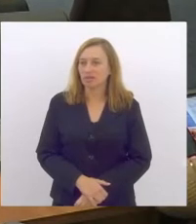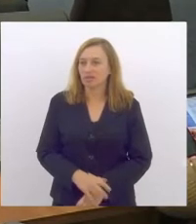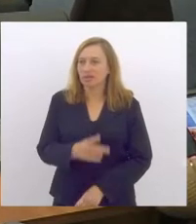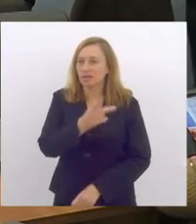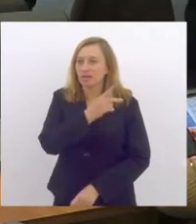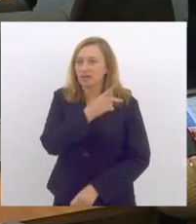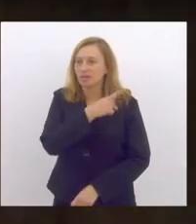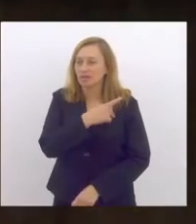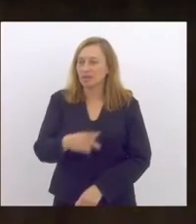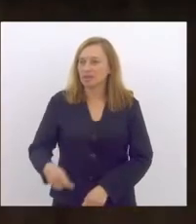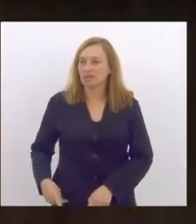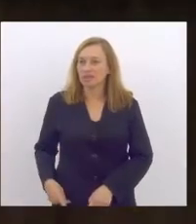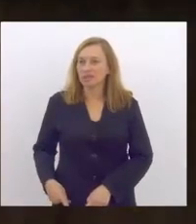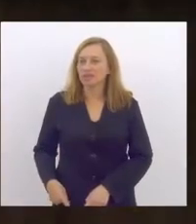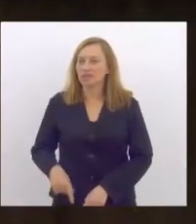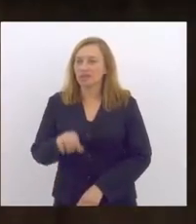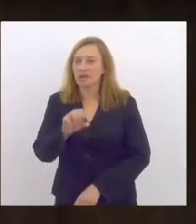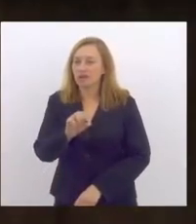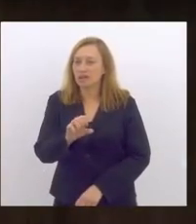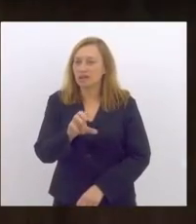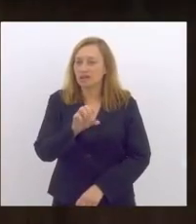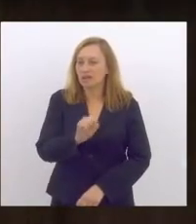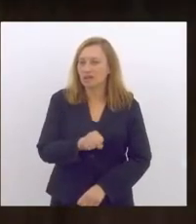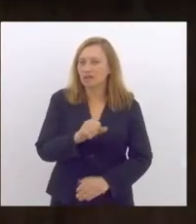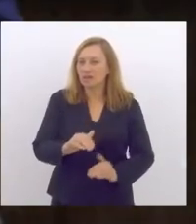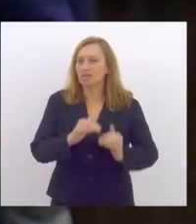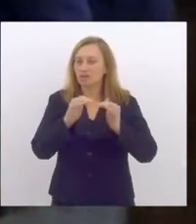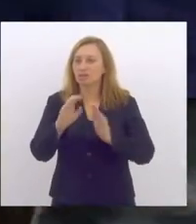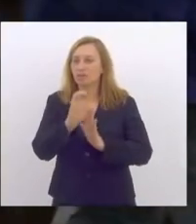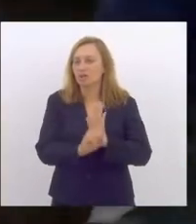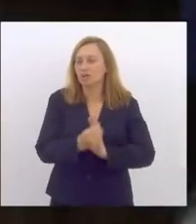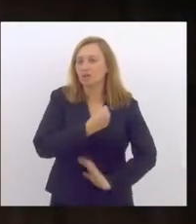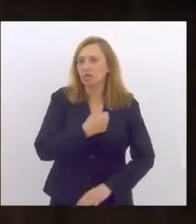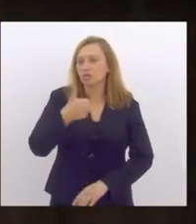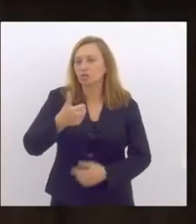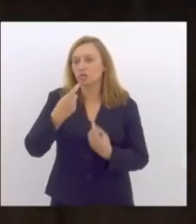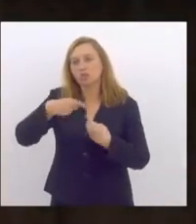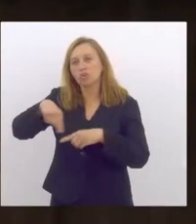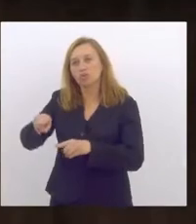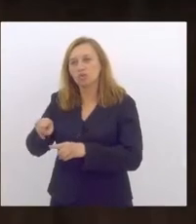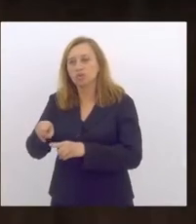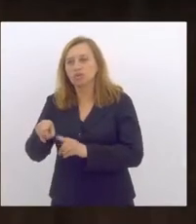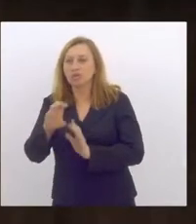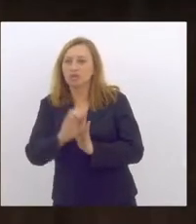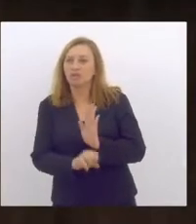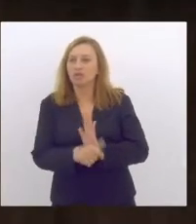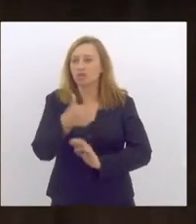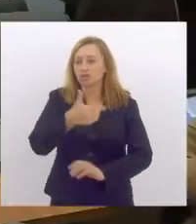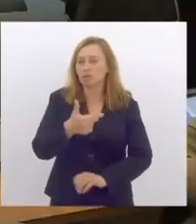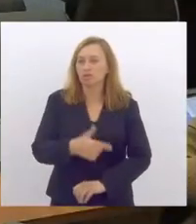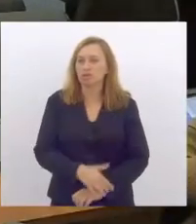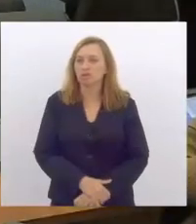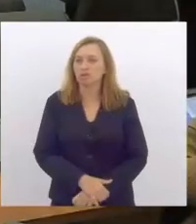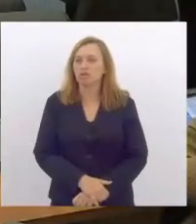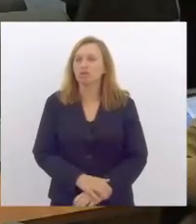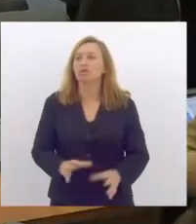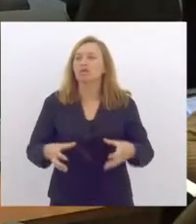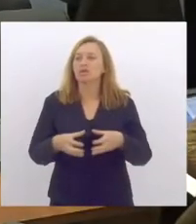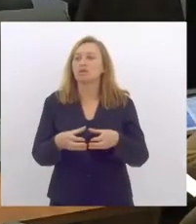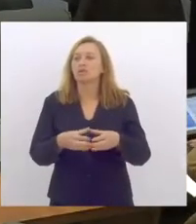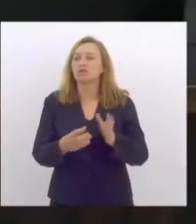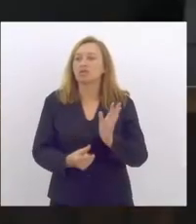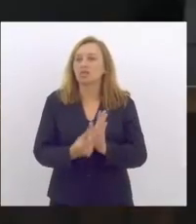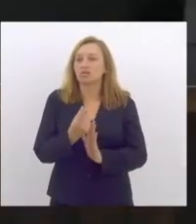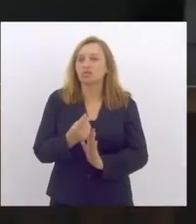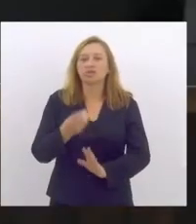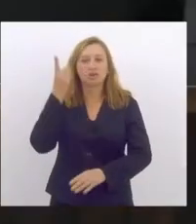Presidente, meu parecer é favorável com subemenda à emenda número 1 e contrária à emenda número 2. Pela Comissão de Economia,